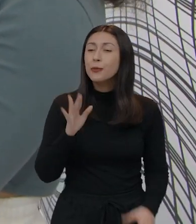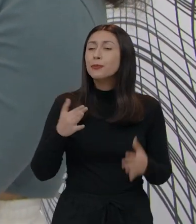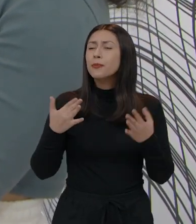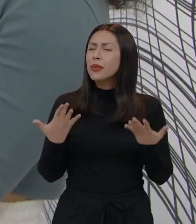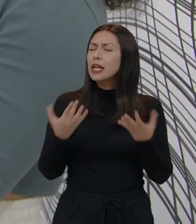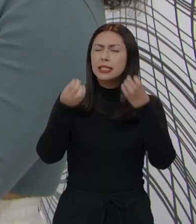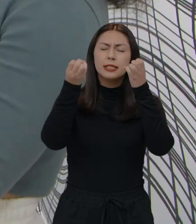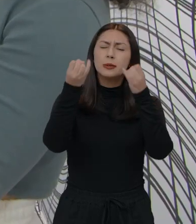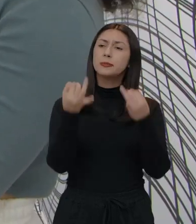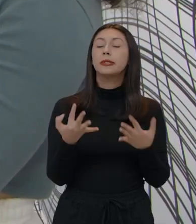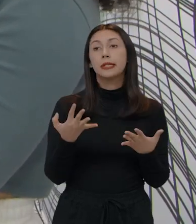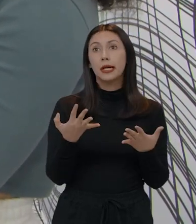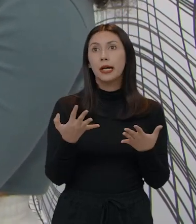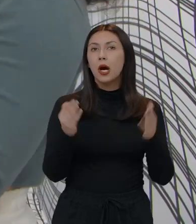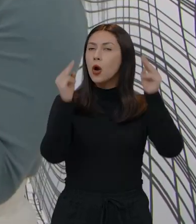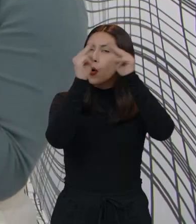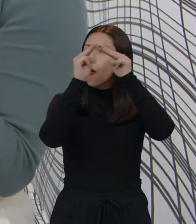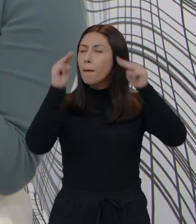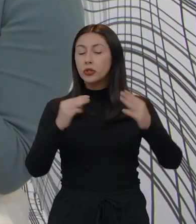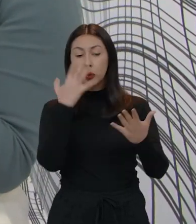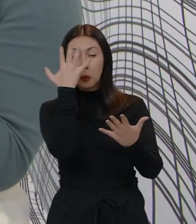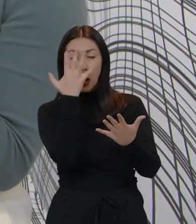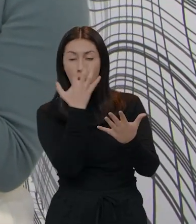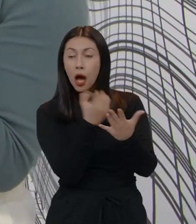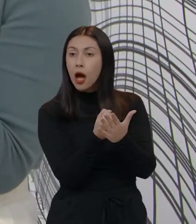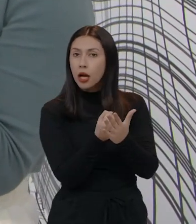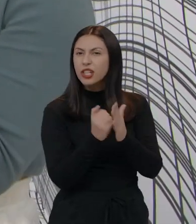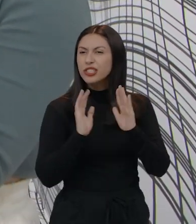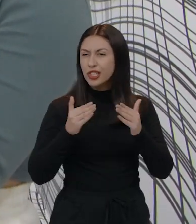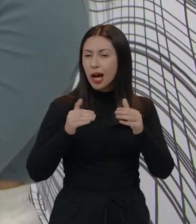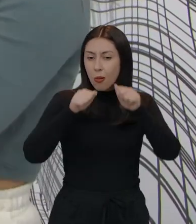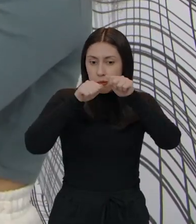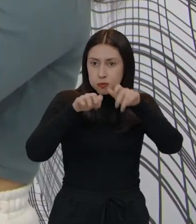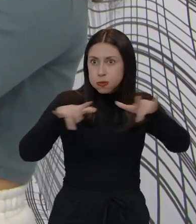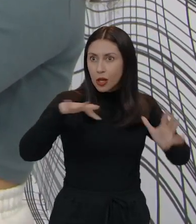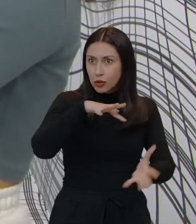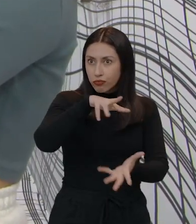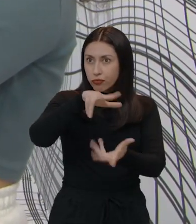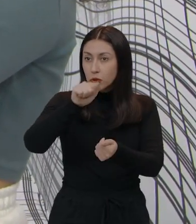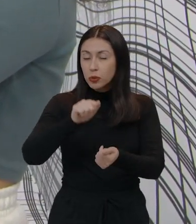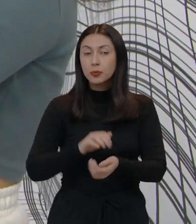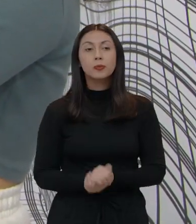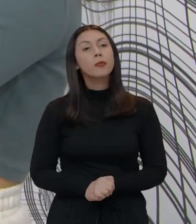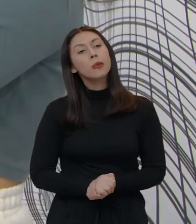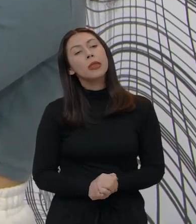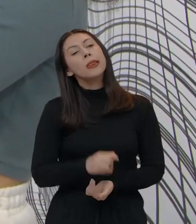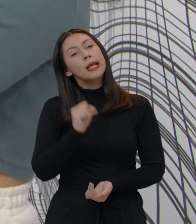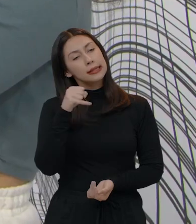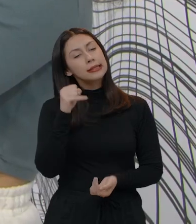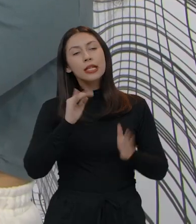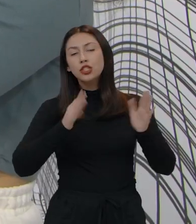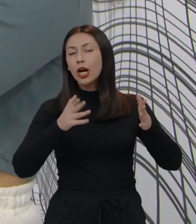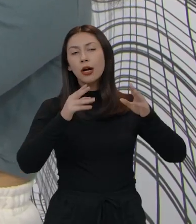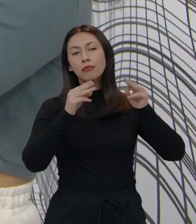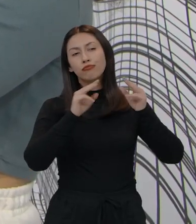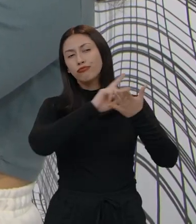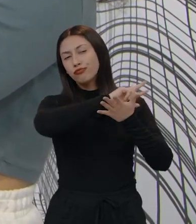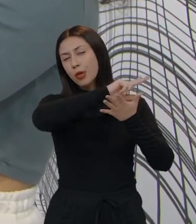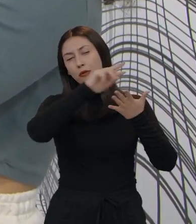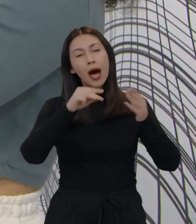Melissa, conta pra gente, o Museu das Ilusões, ele é uma tendência ao redor do mundo? Isso, já tem vários museus